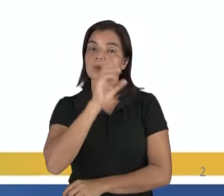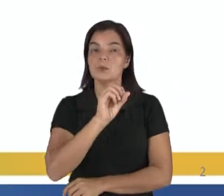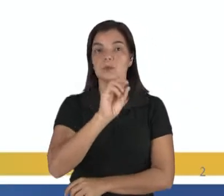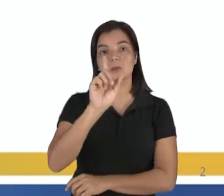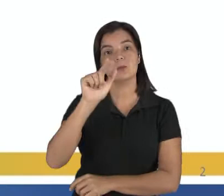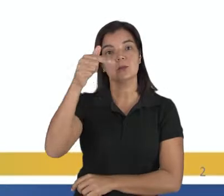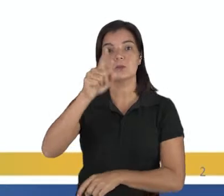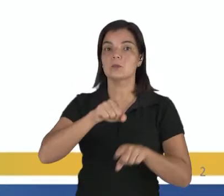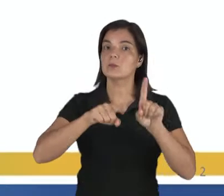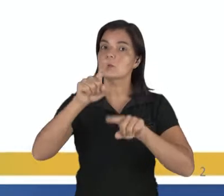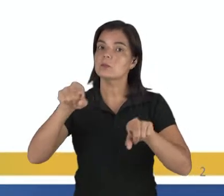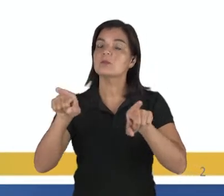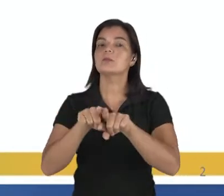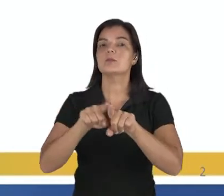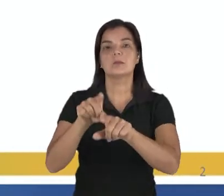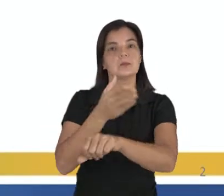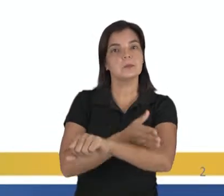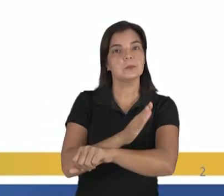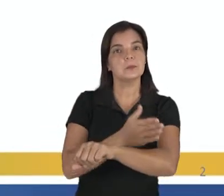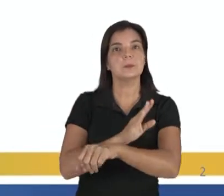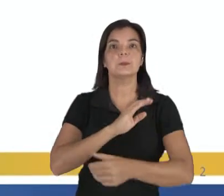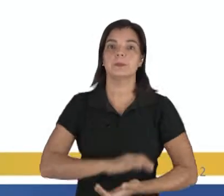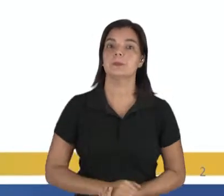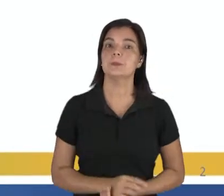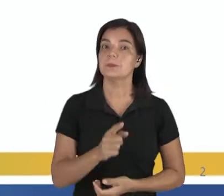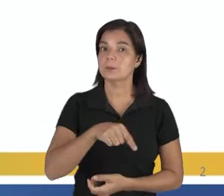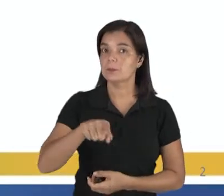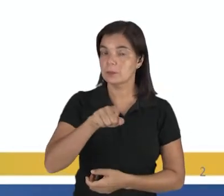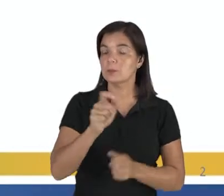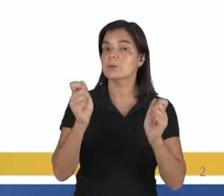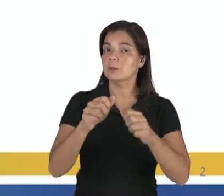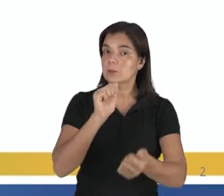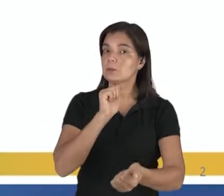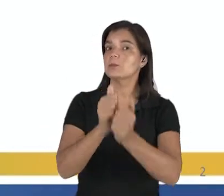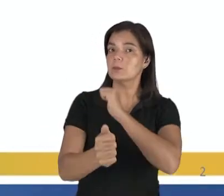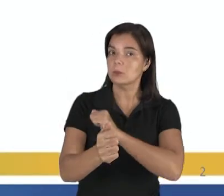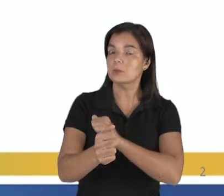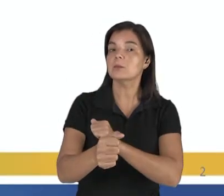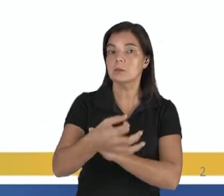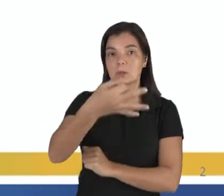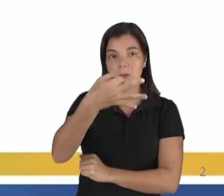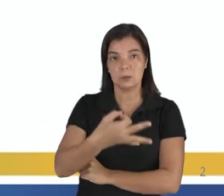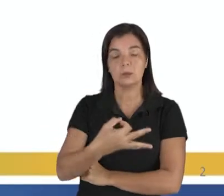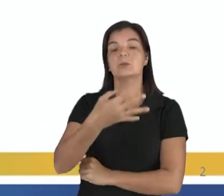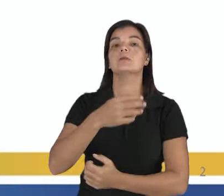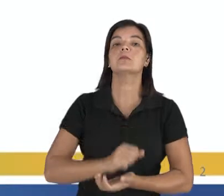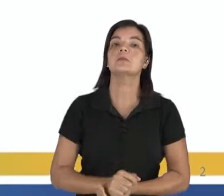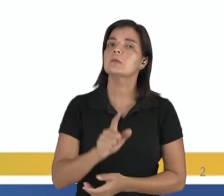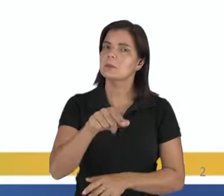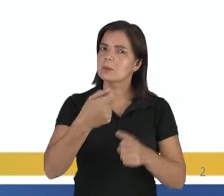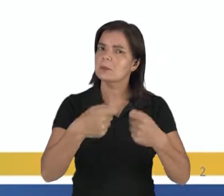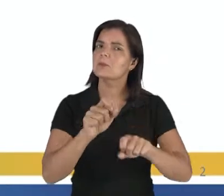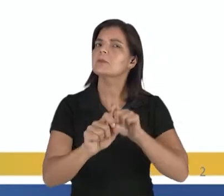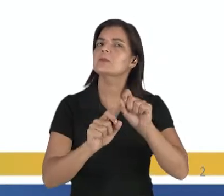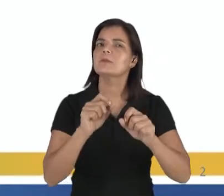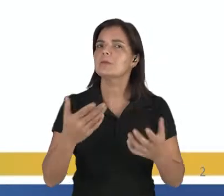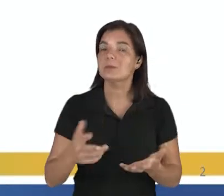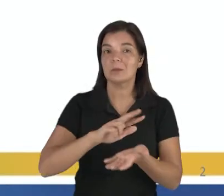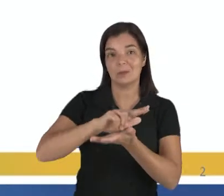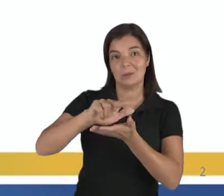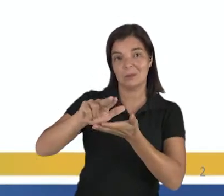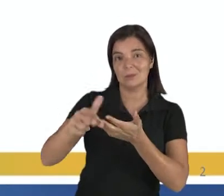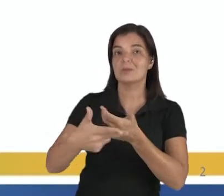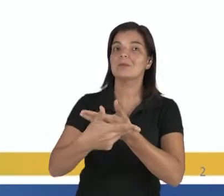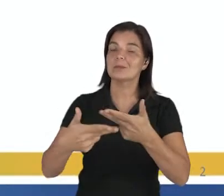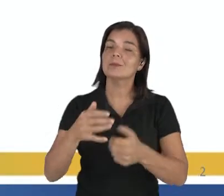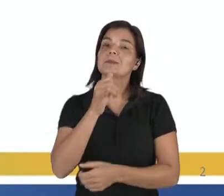outras variantes que são praticados. Para que a prática do esporte radical seja bem-sucedida, é preciso levar em conta vários